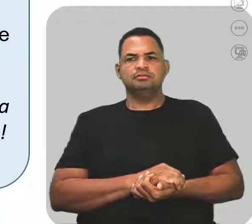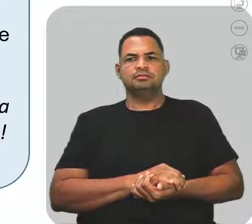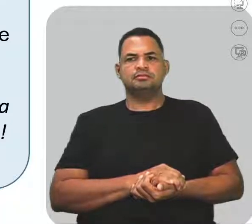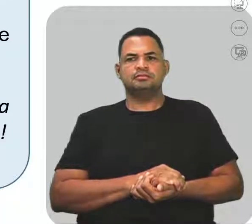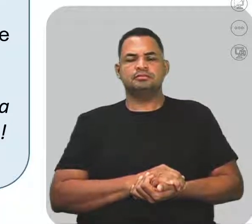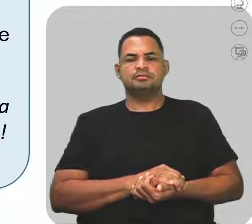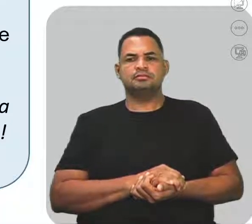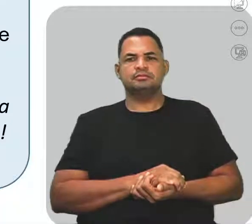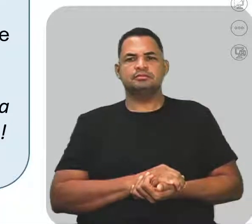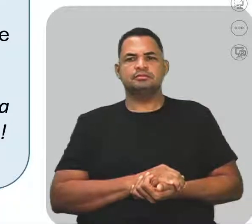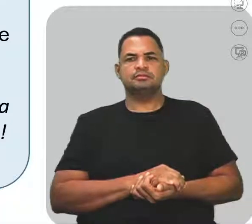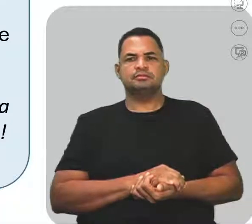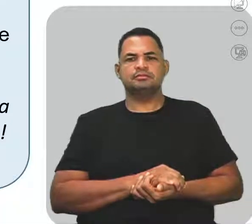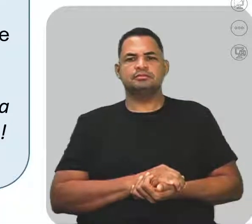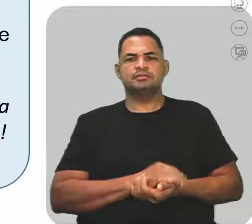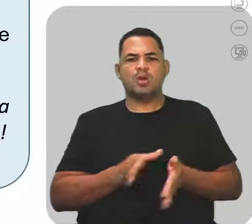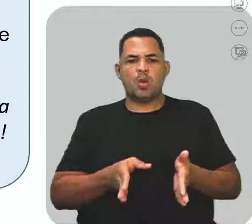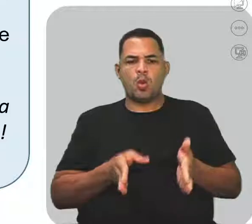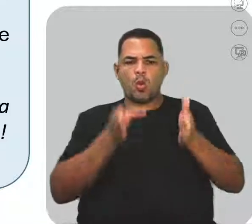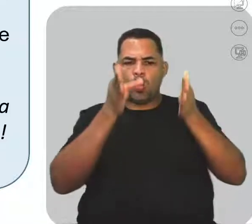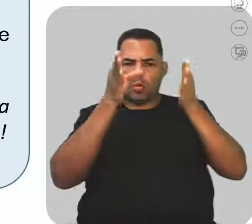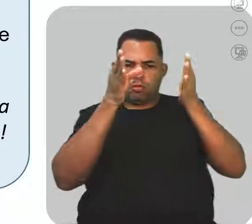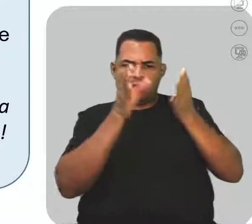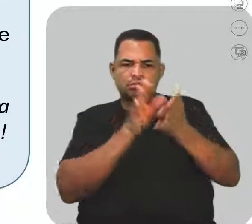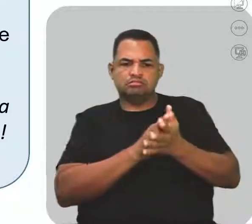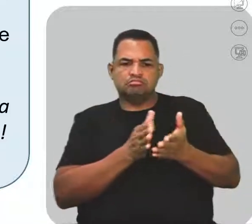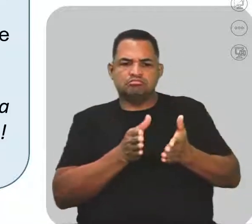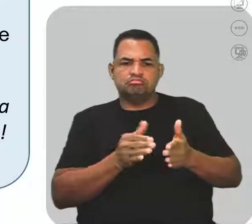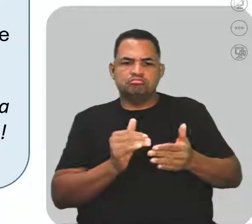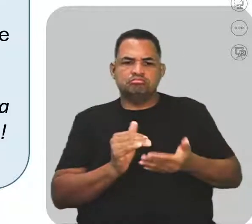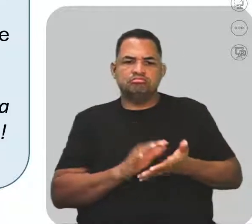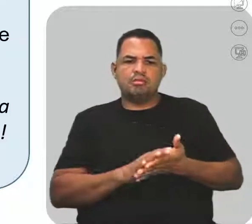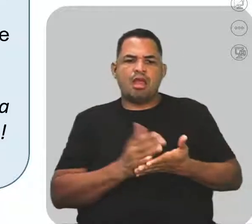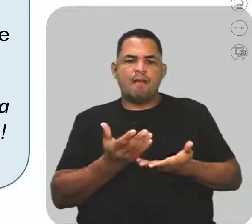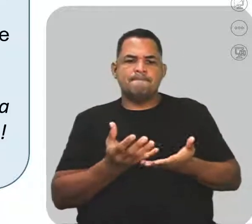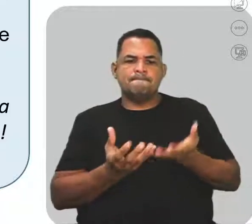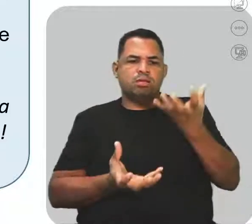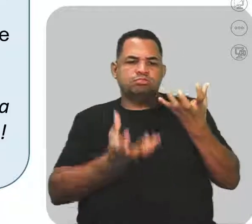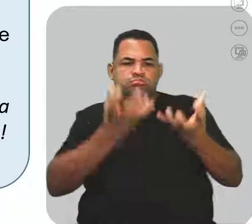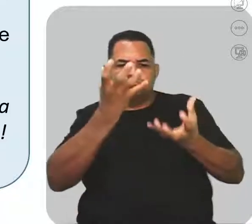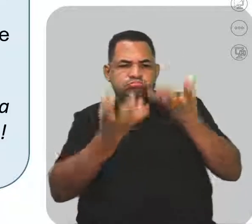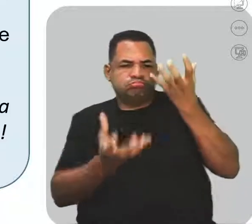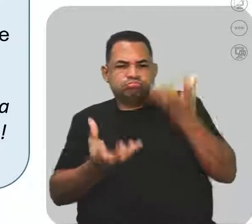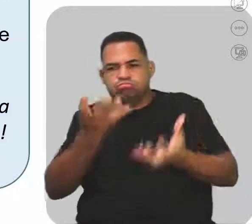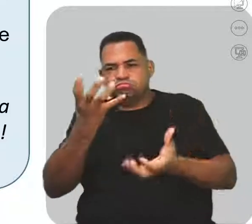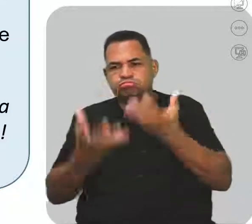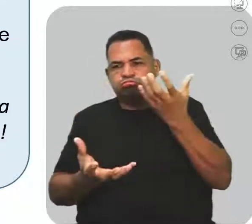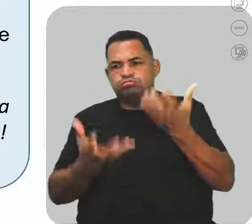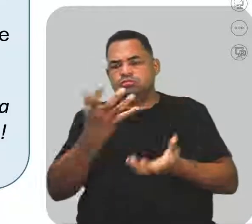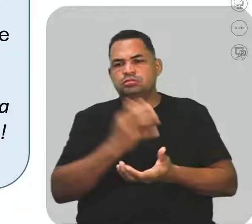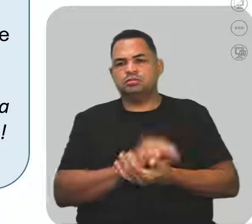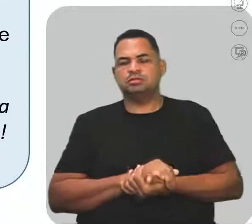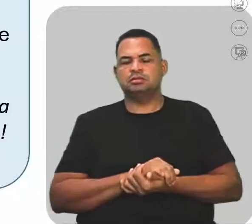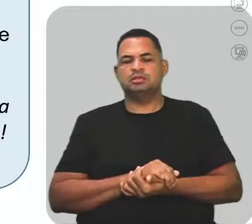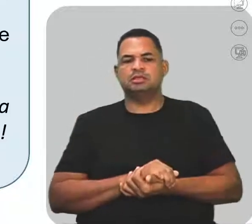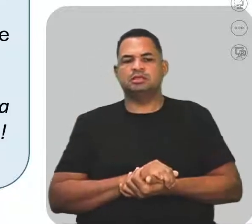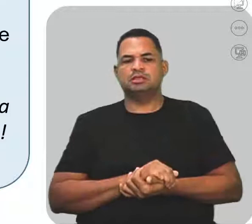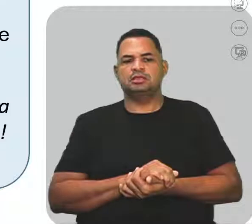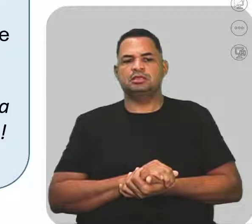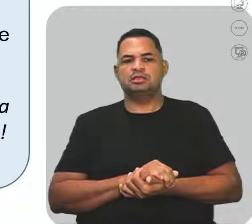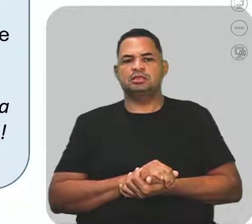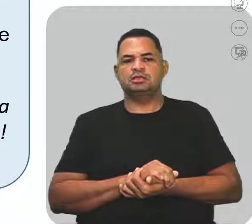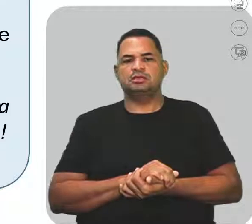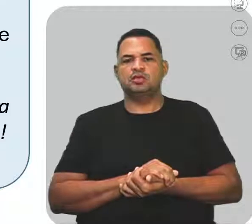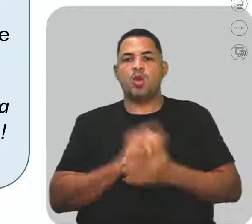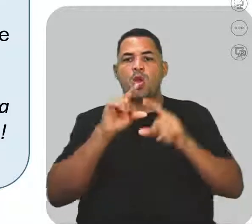né? Estar pegando fogo, e aqui a gente já tem aí o verbo auxiliado, né? Já